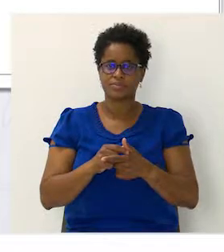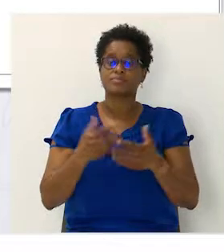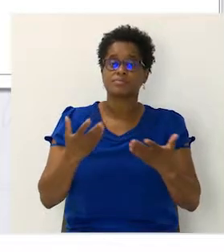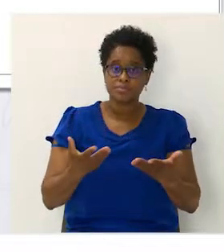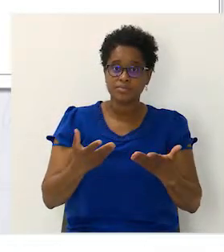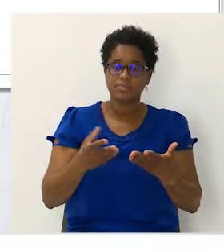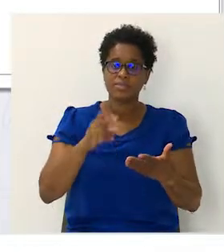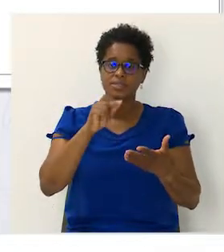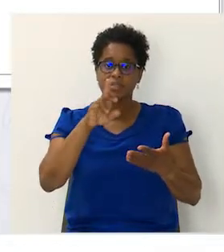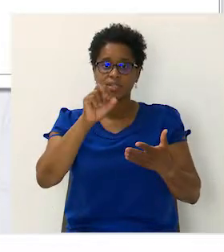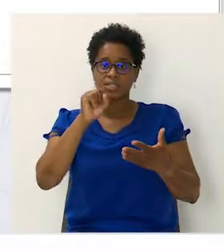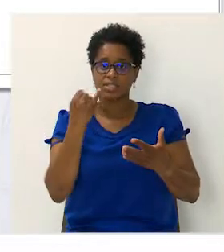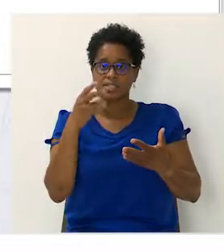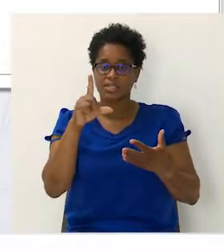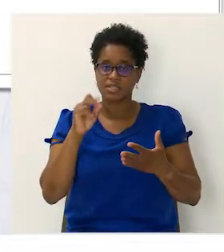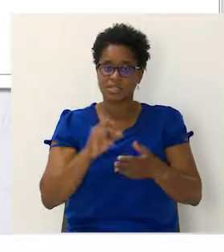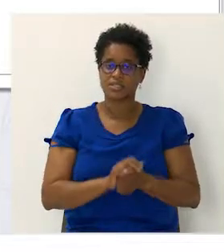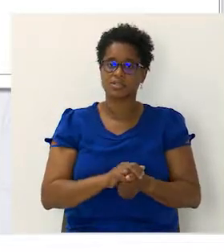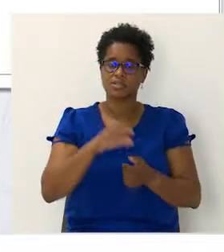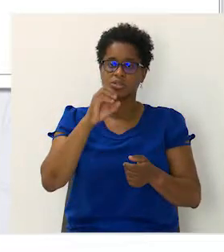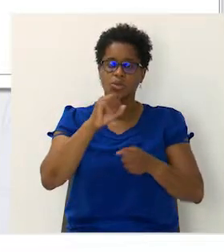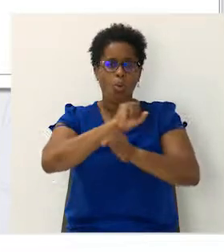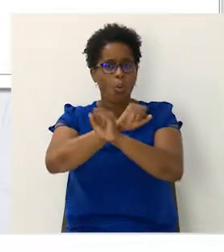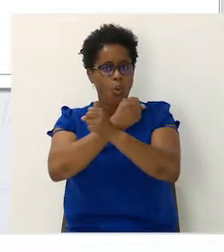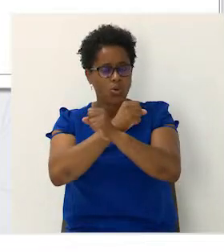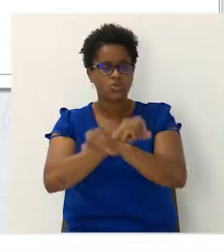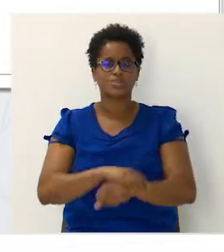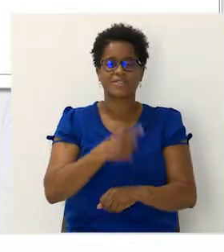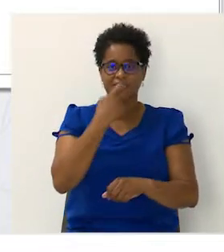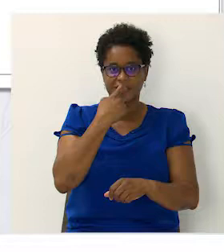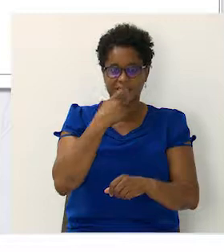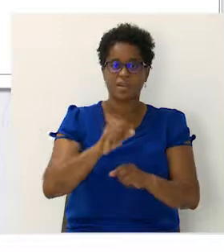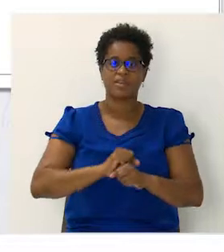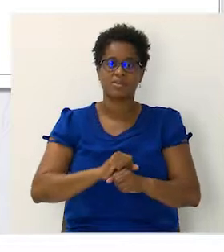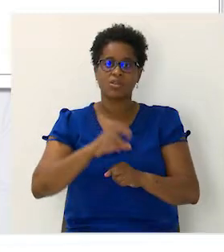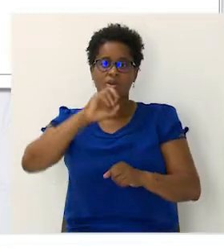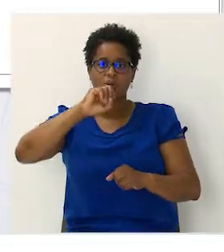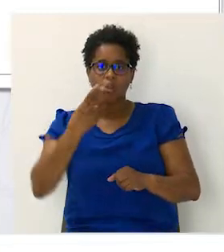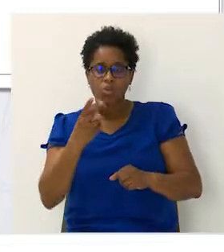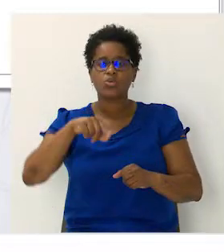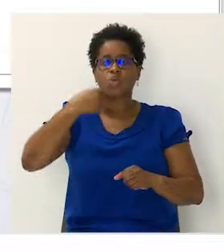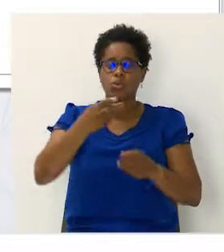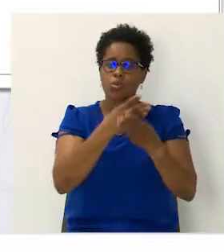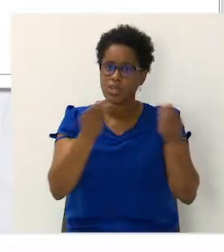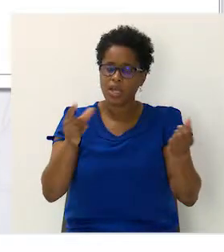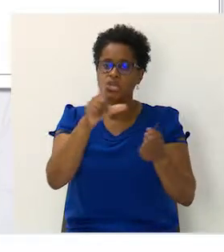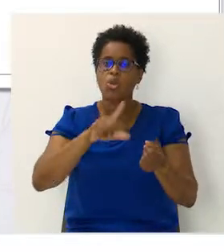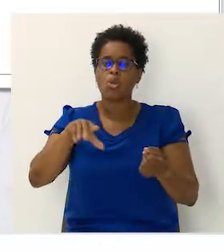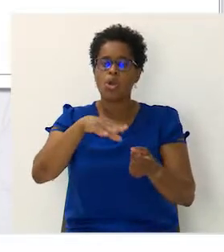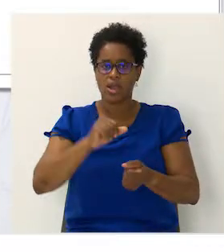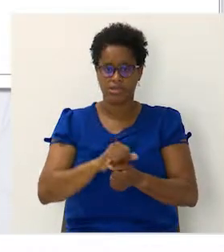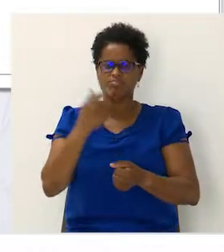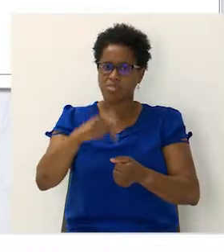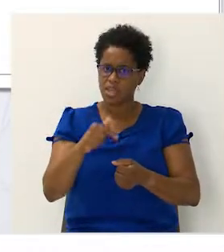de argila, de ossos, de pedras ou de outros materiais locais.